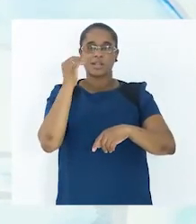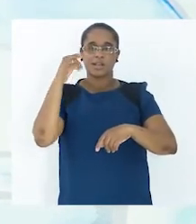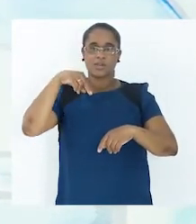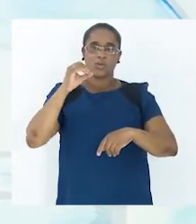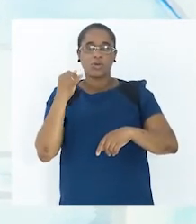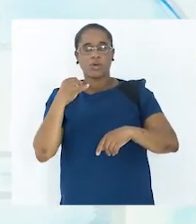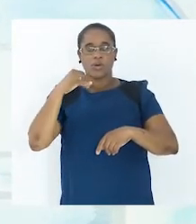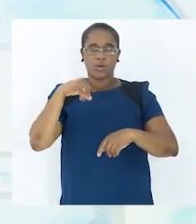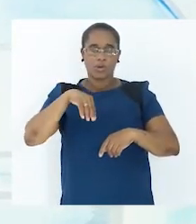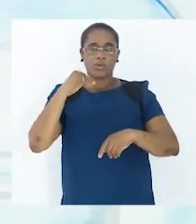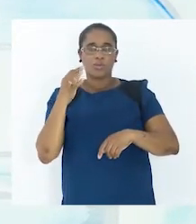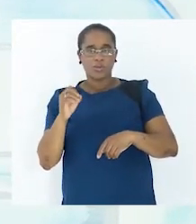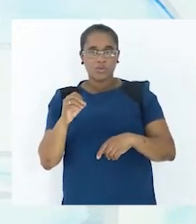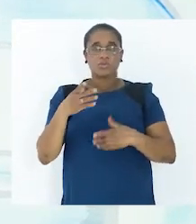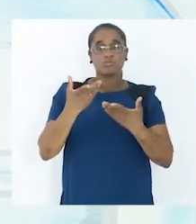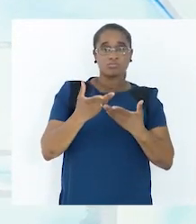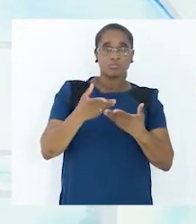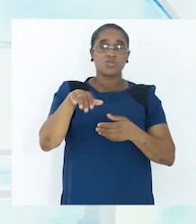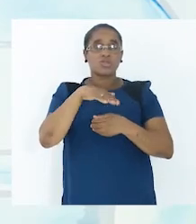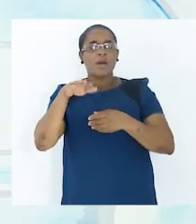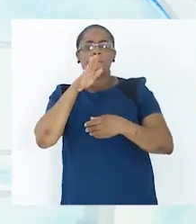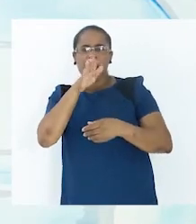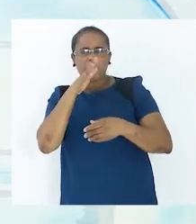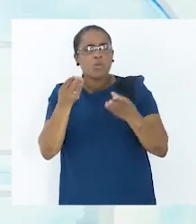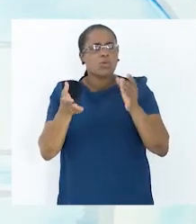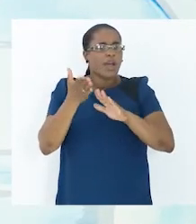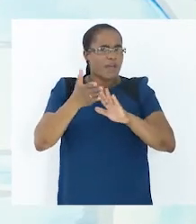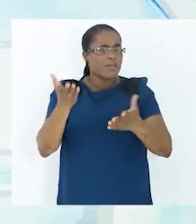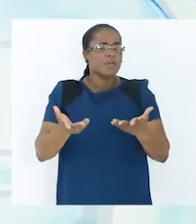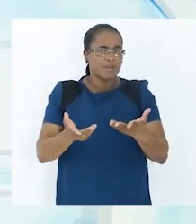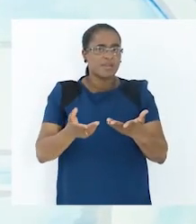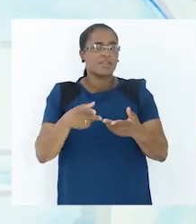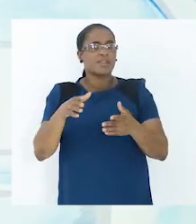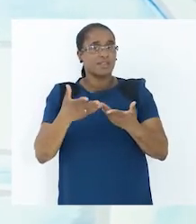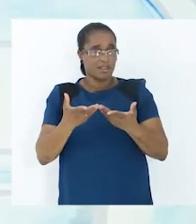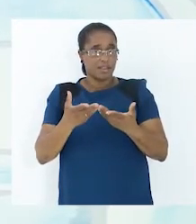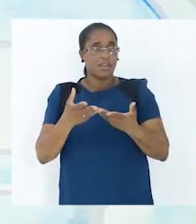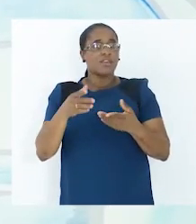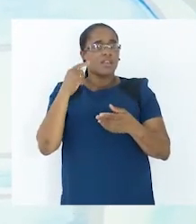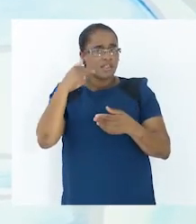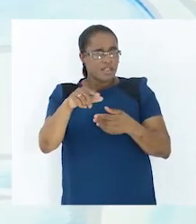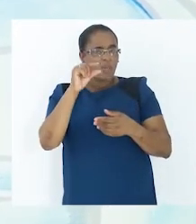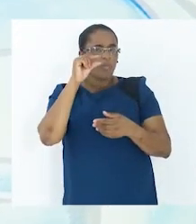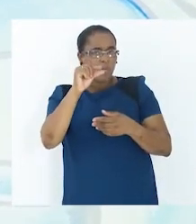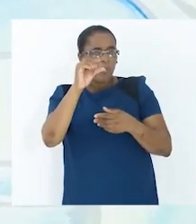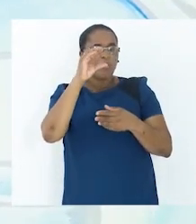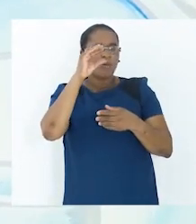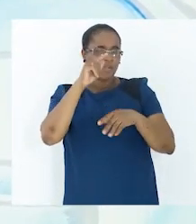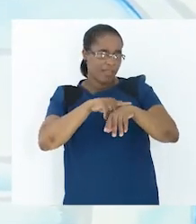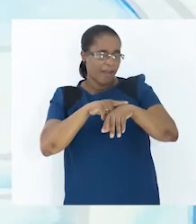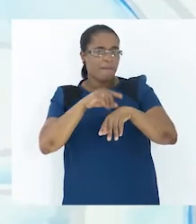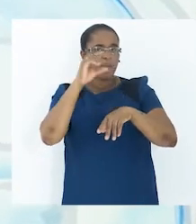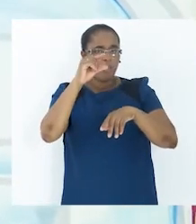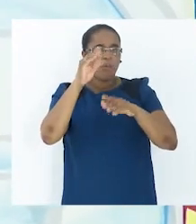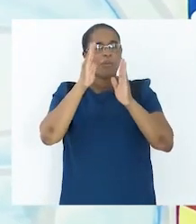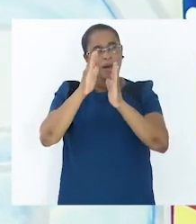com casos práticos muito rapidamente, muito diretamente e levando menos passos, levando menos tempo. É